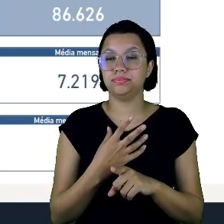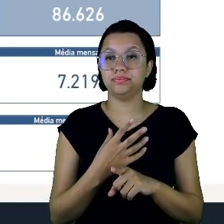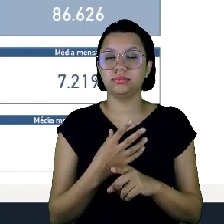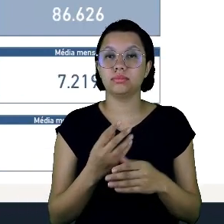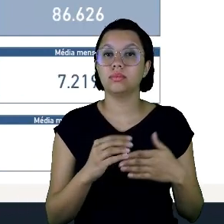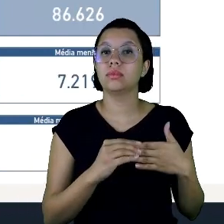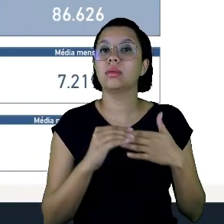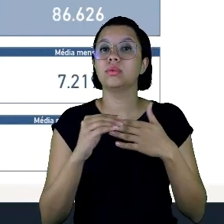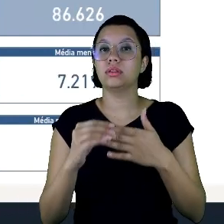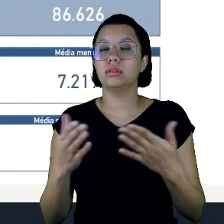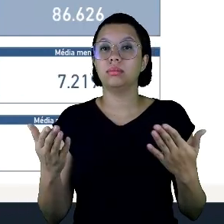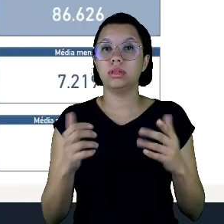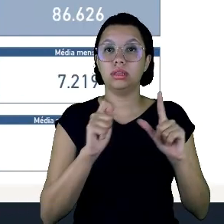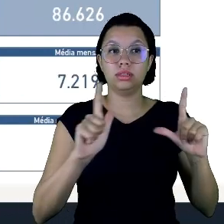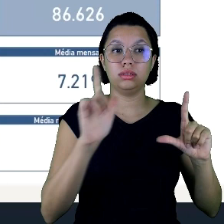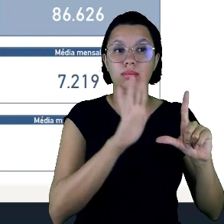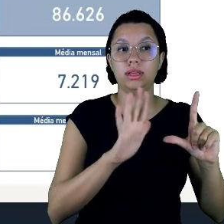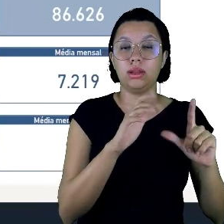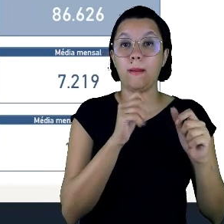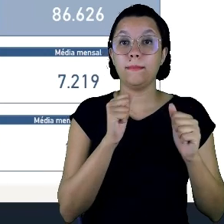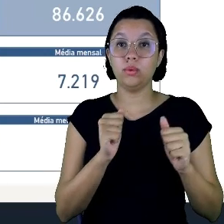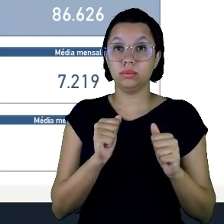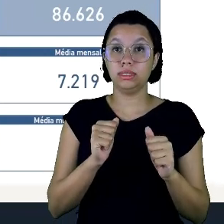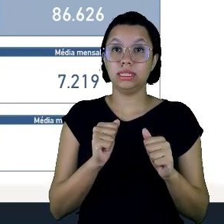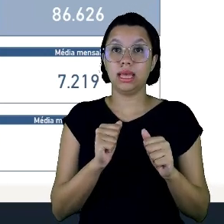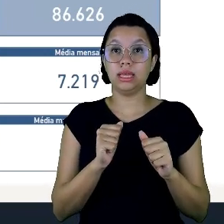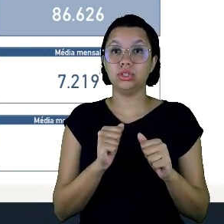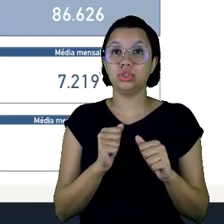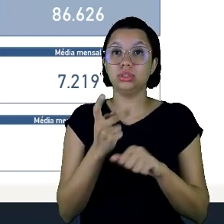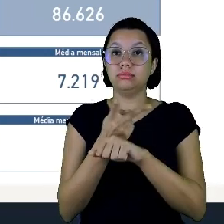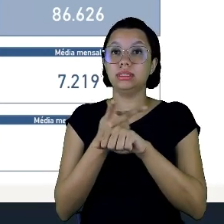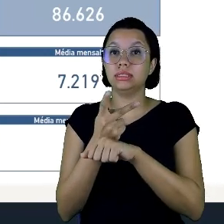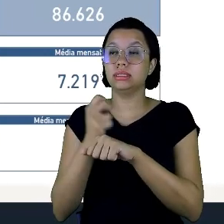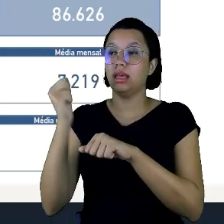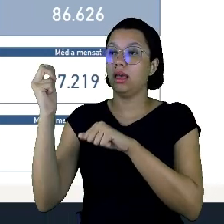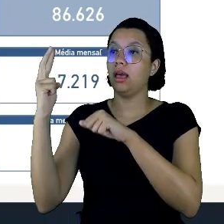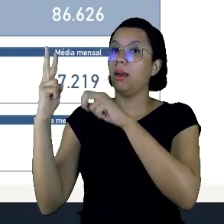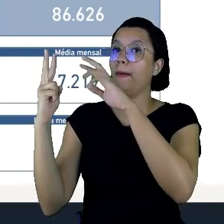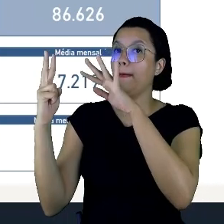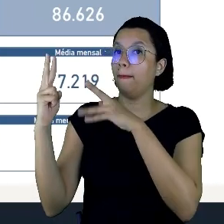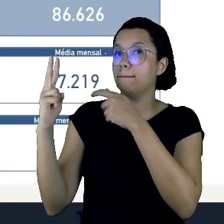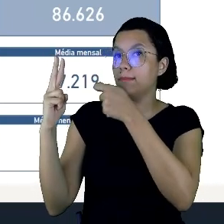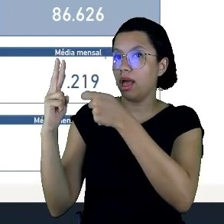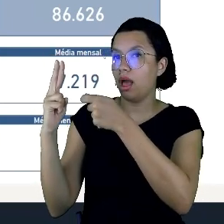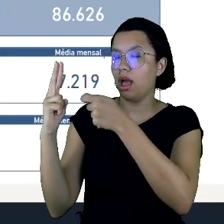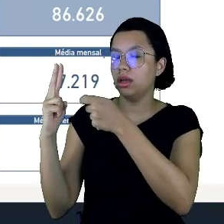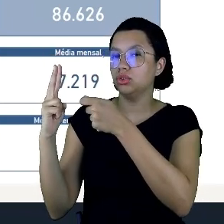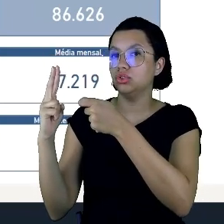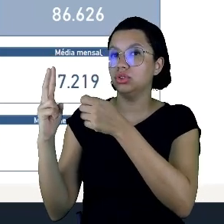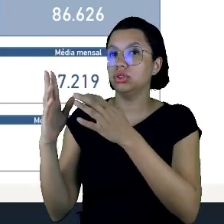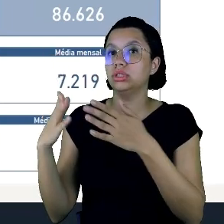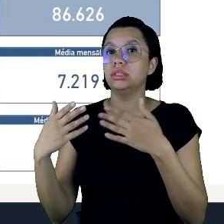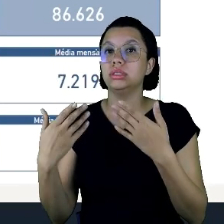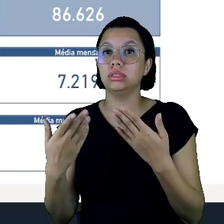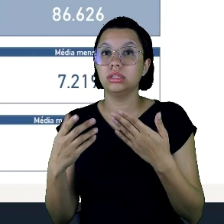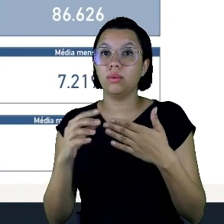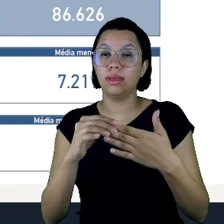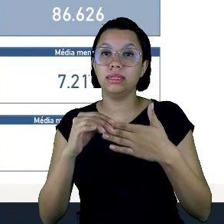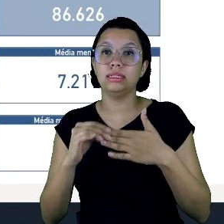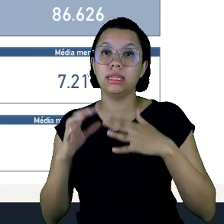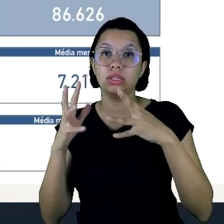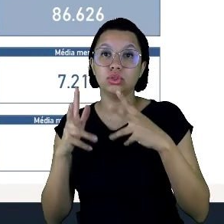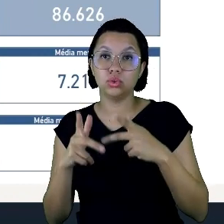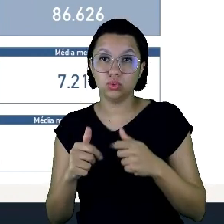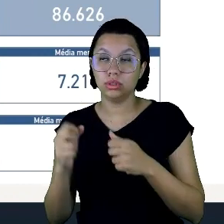E também uma outra inovação que nós estamos trazendo para esse painel é a possibilidade de consultar partes. Então, aqui